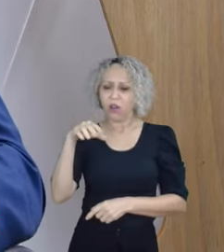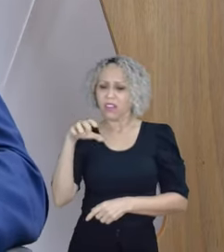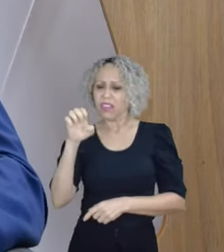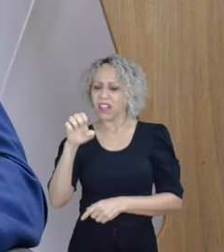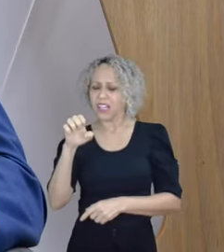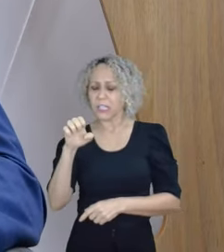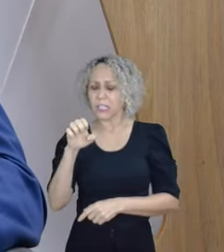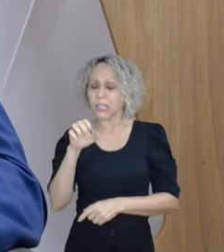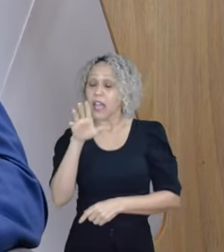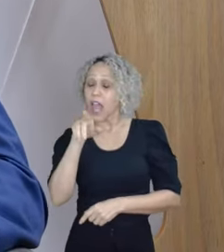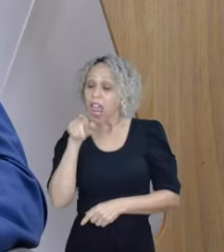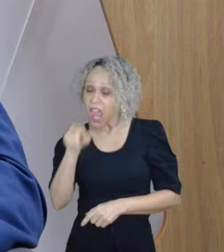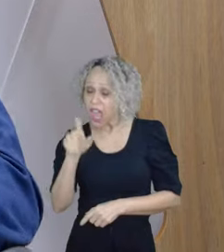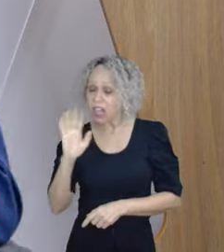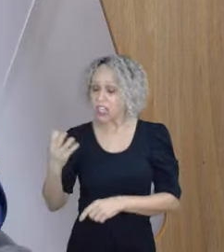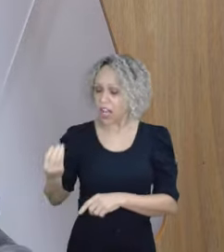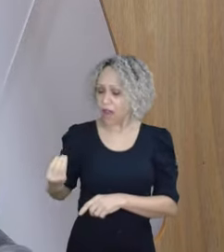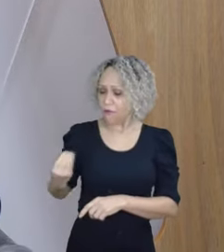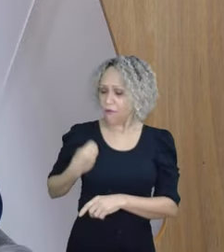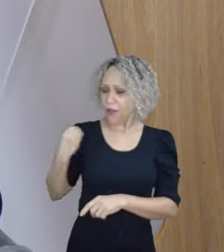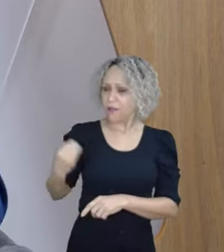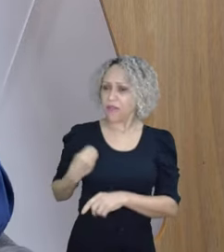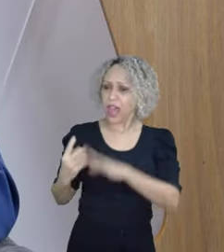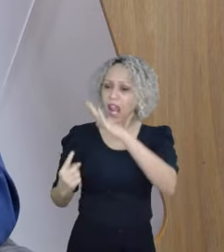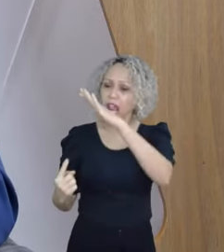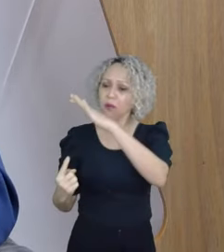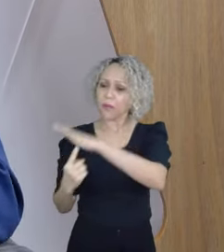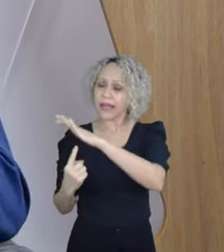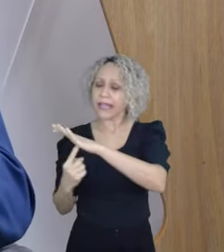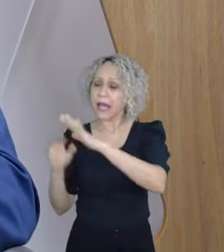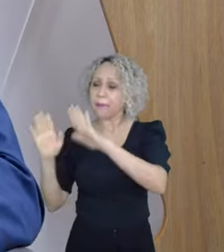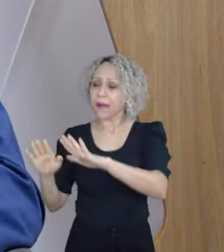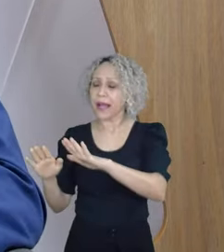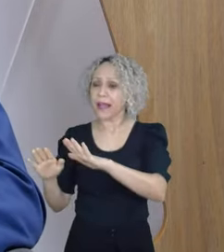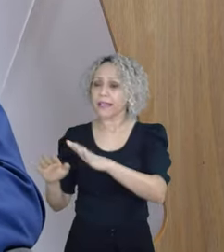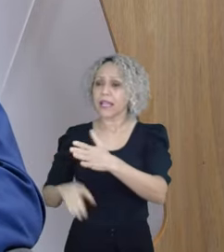é imoral, né? Eu vi alguns advogados, alguns